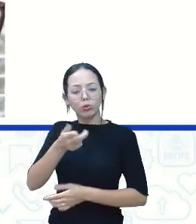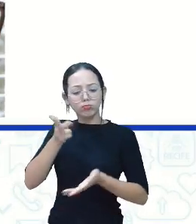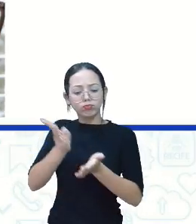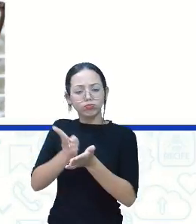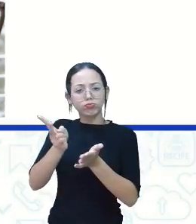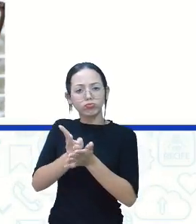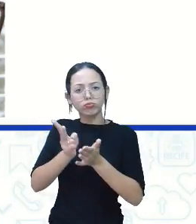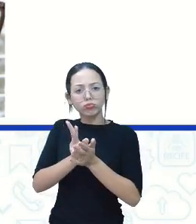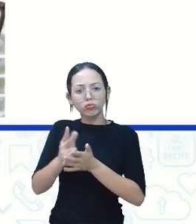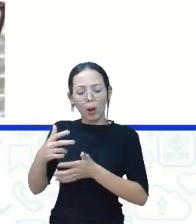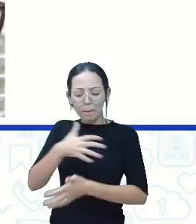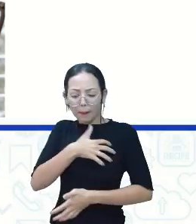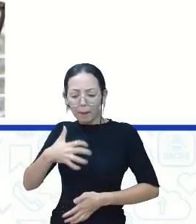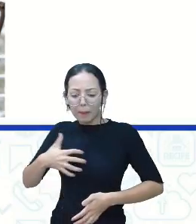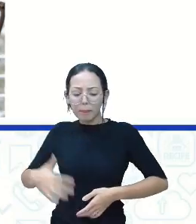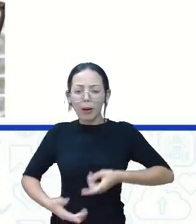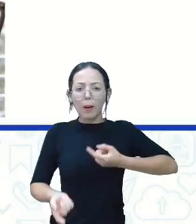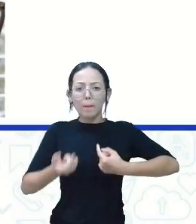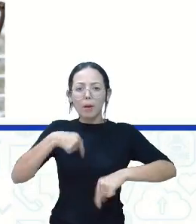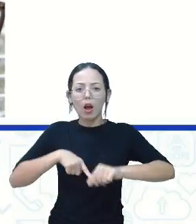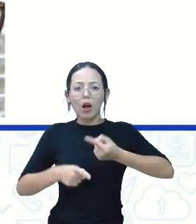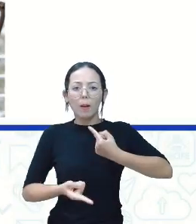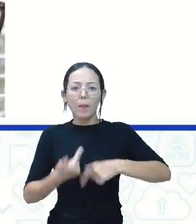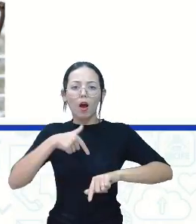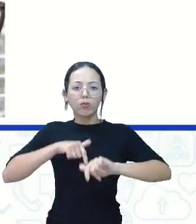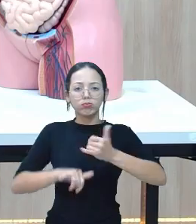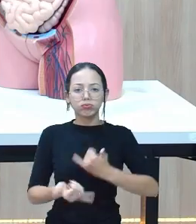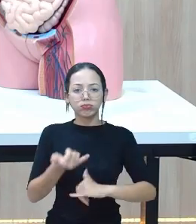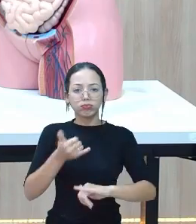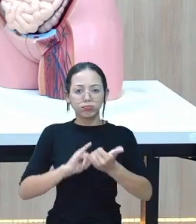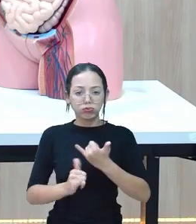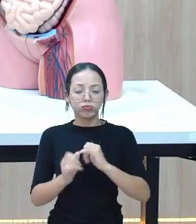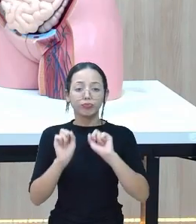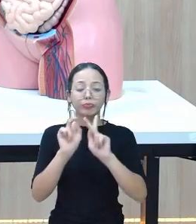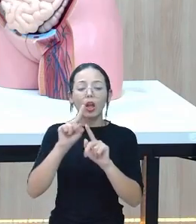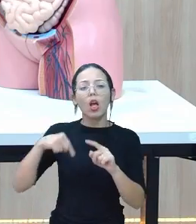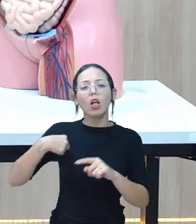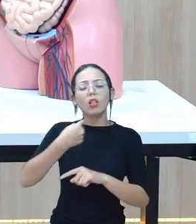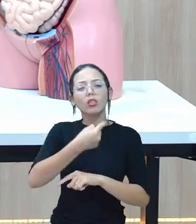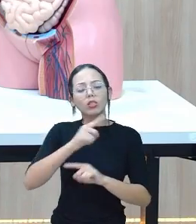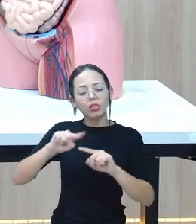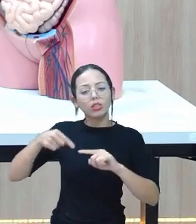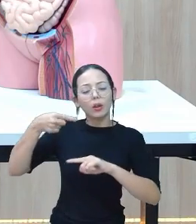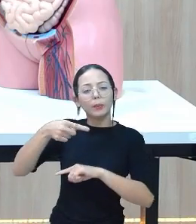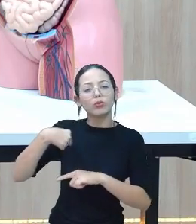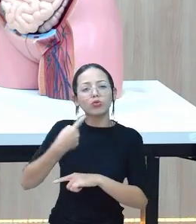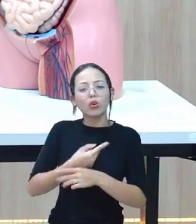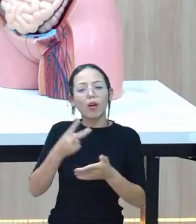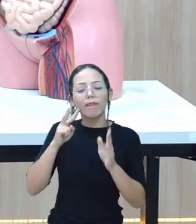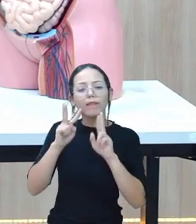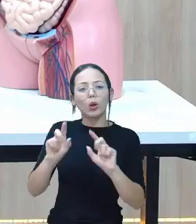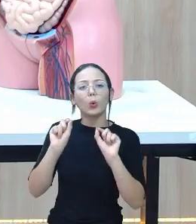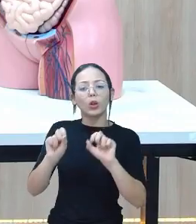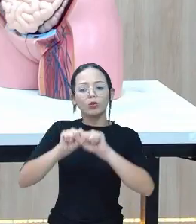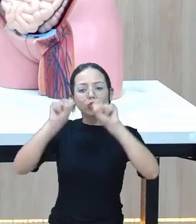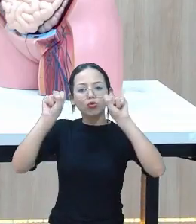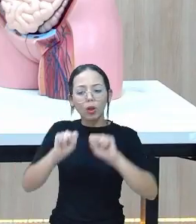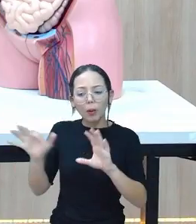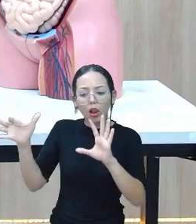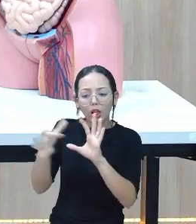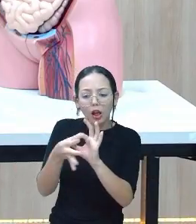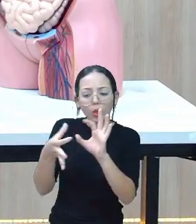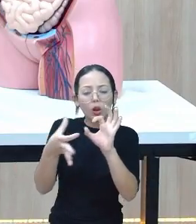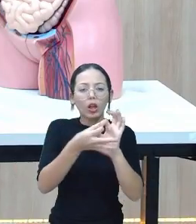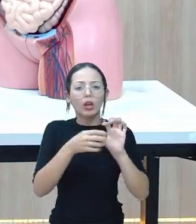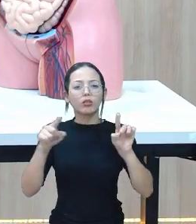organismo funcionando e com energia. Depois vamos ver que os sistemas eles estão interligados um com o outro, como